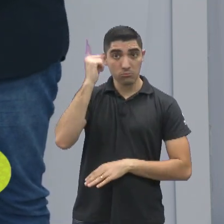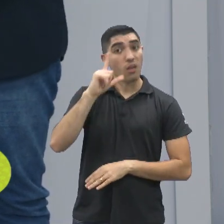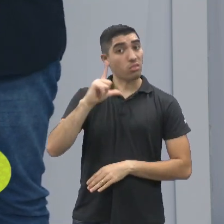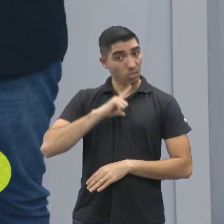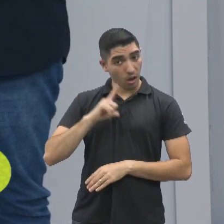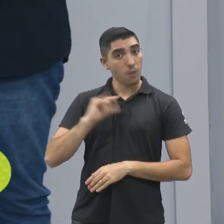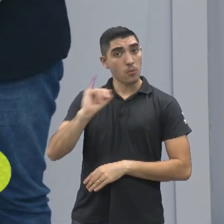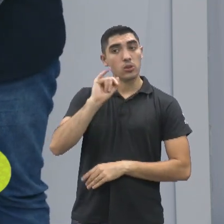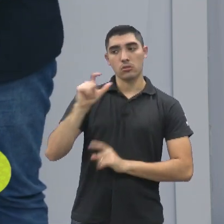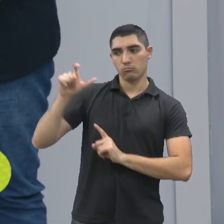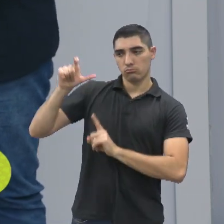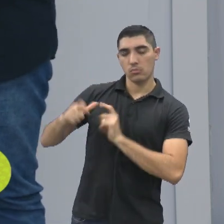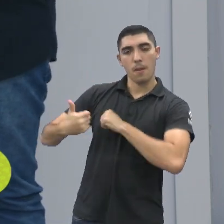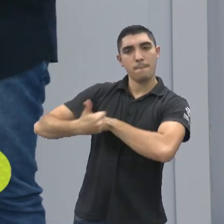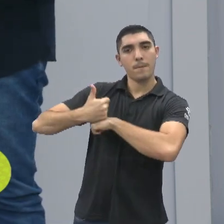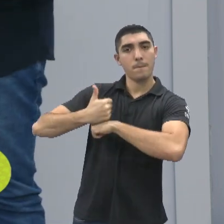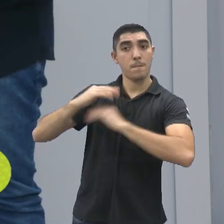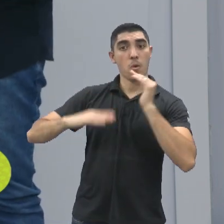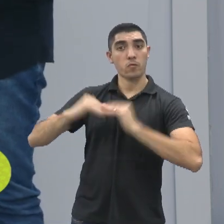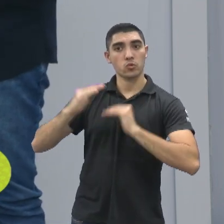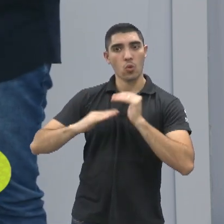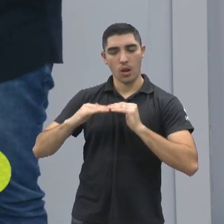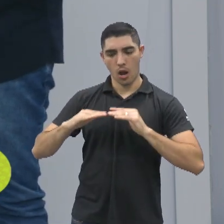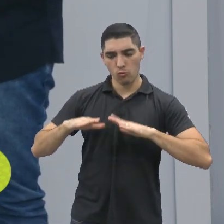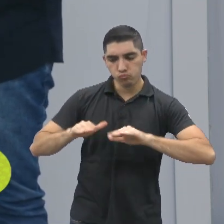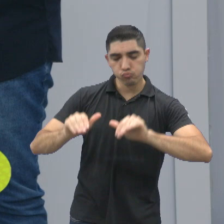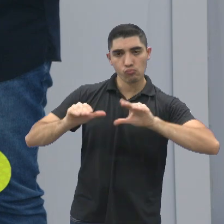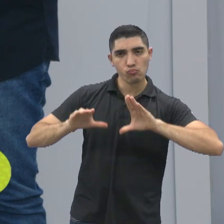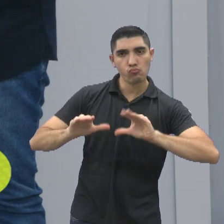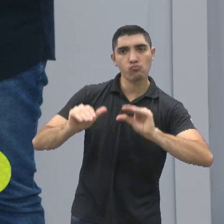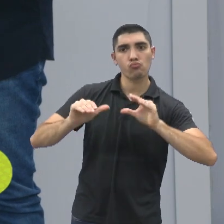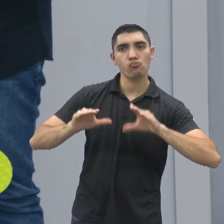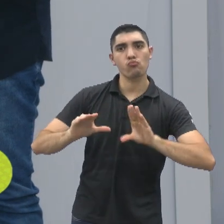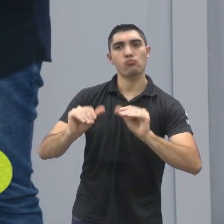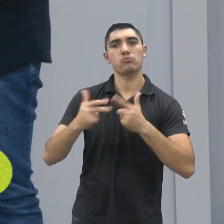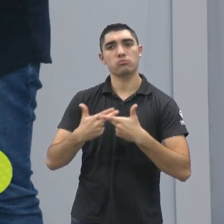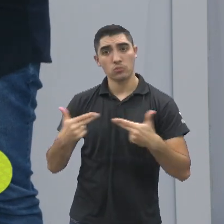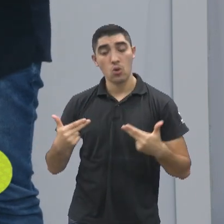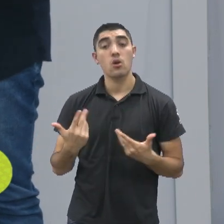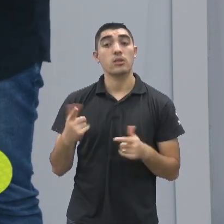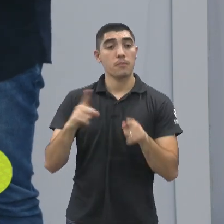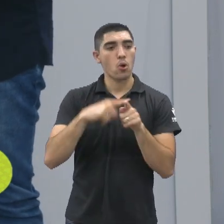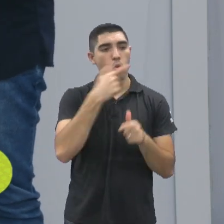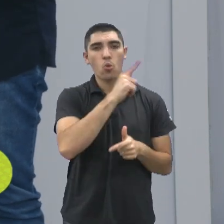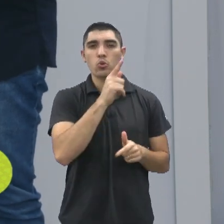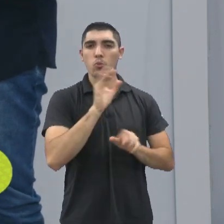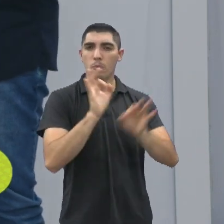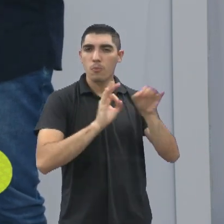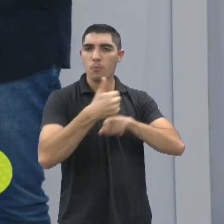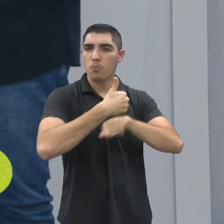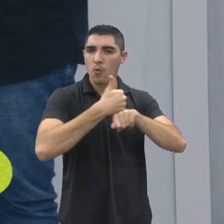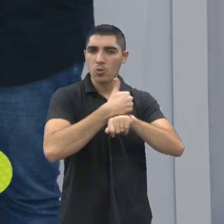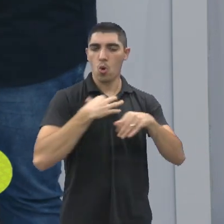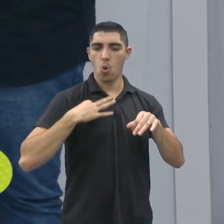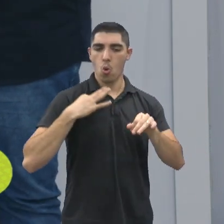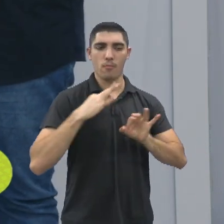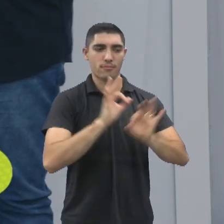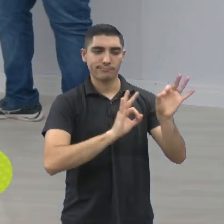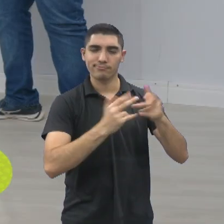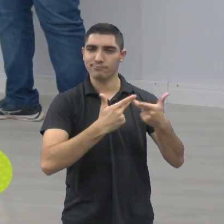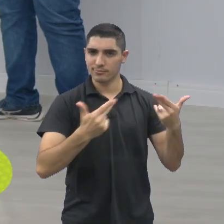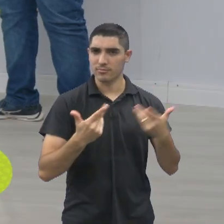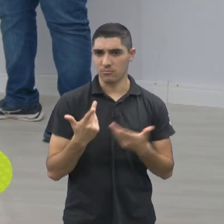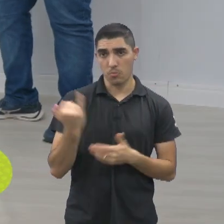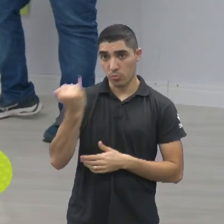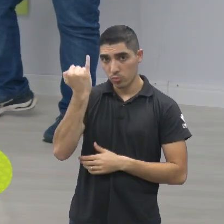importância que um cara desse tem, do roupeiro, também a parte física aí neste momento é muito importante para um campeonato tão nivelado como você já comentou aqui. É exatamente